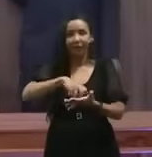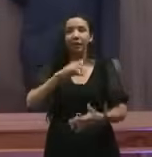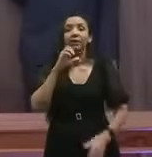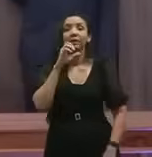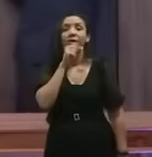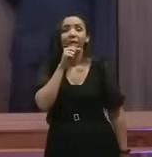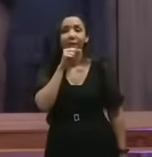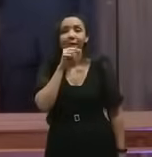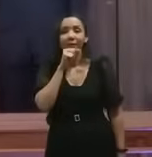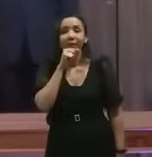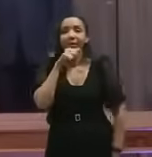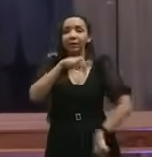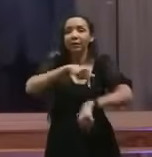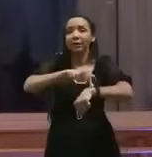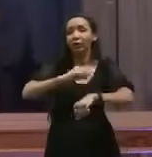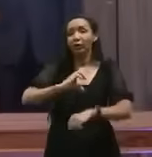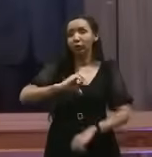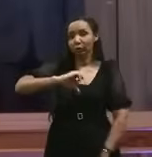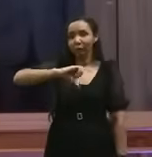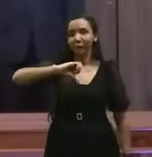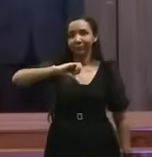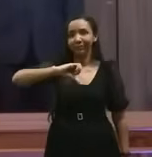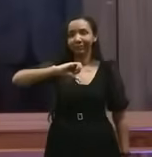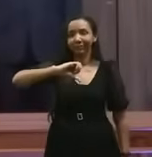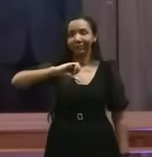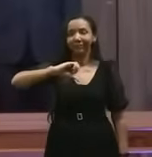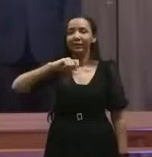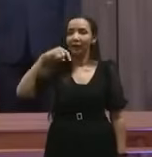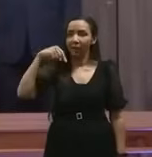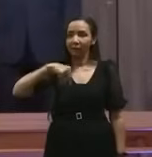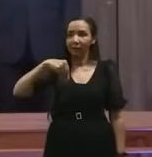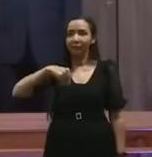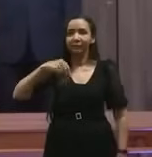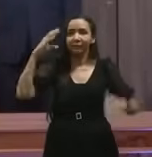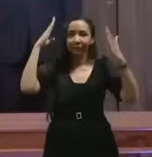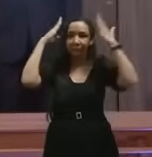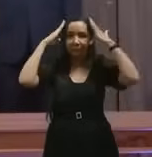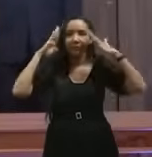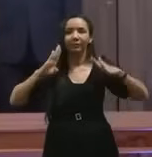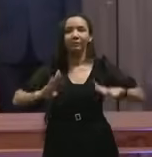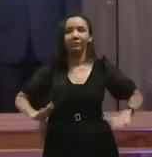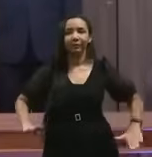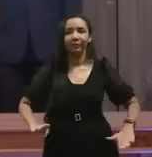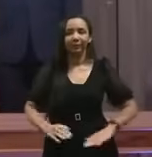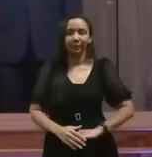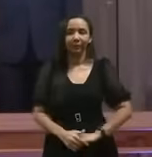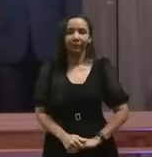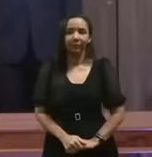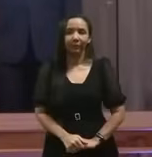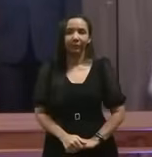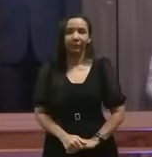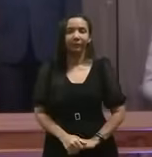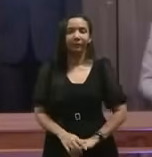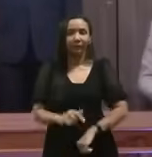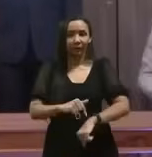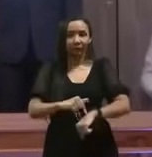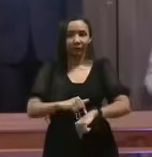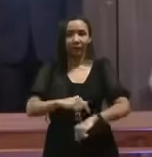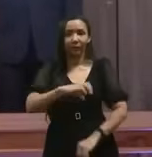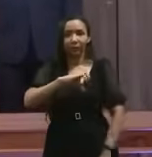sábado 9 horas não é isso 9 às